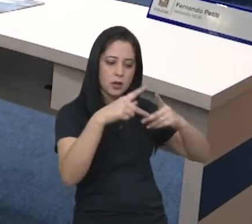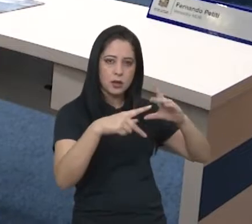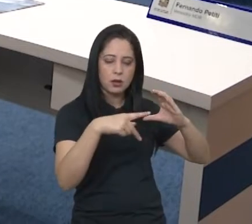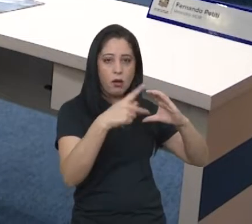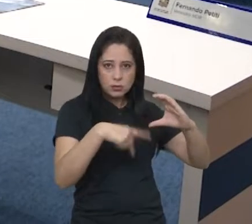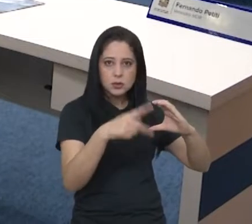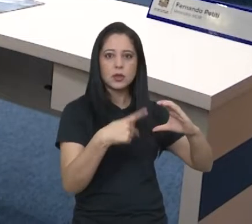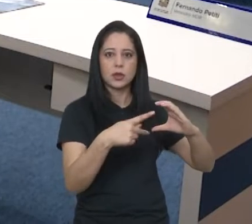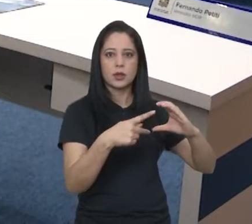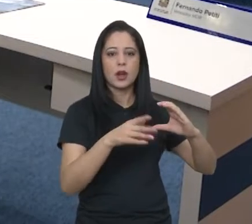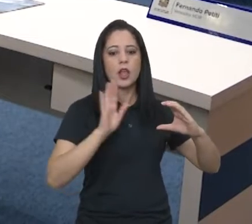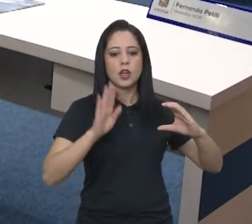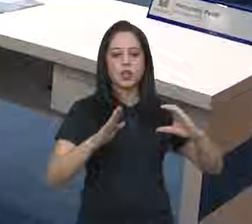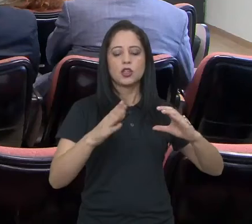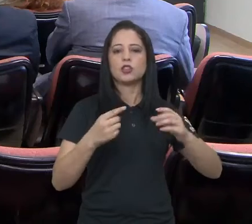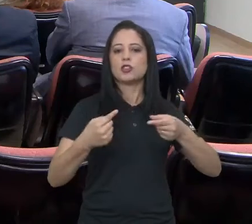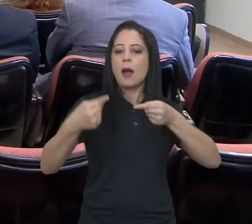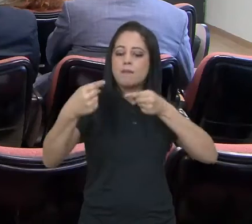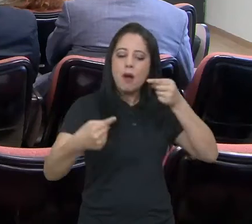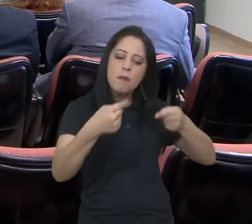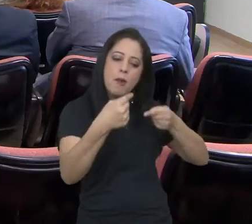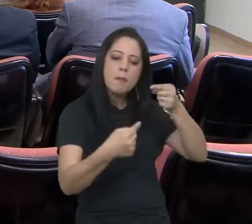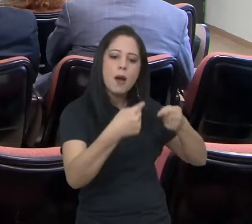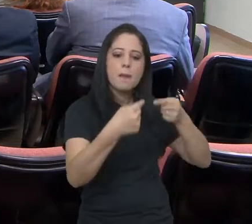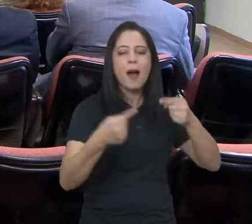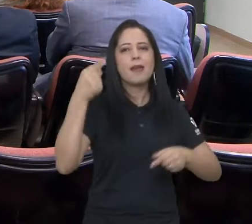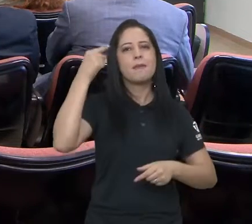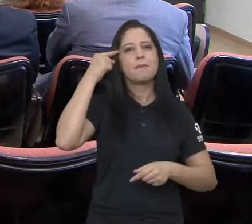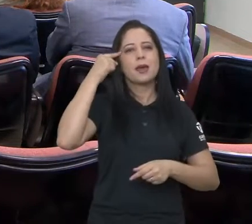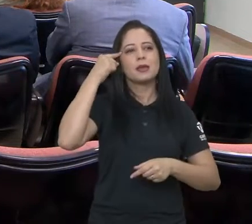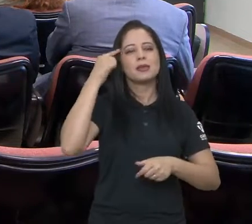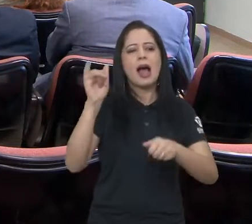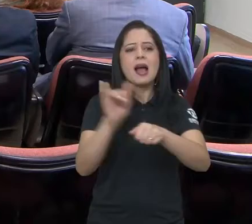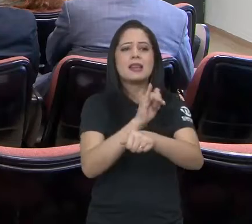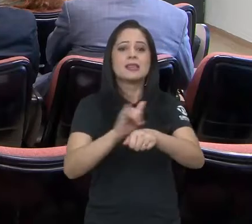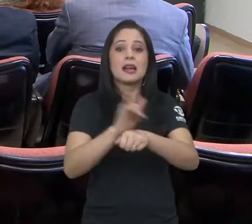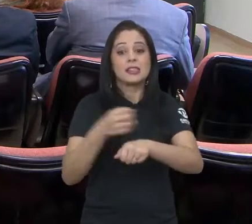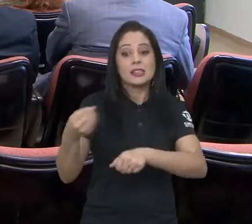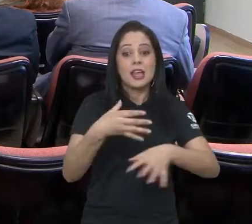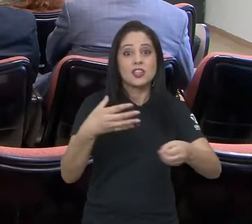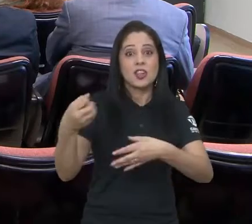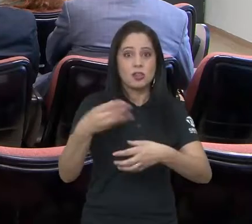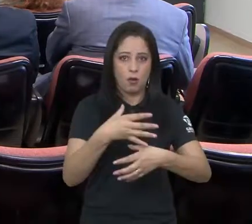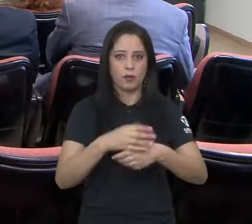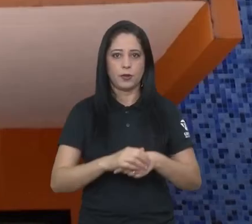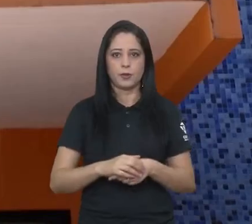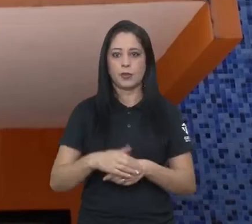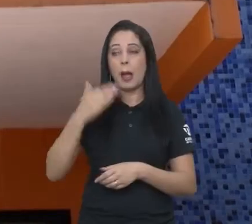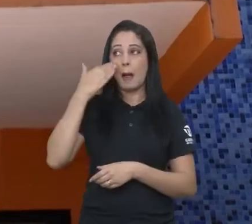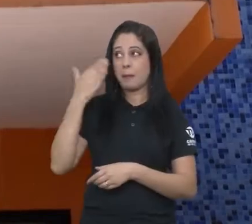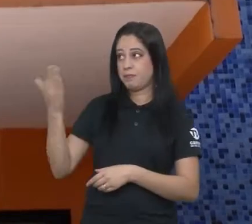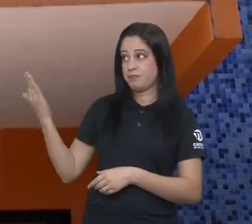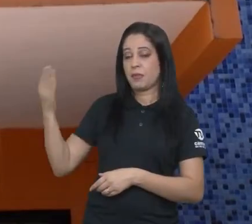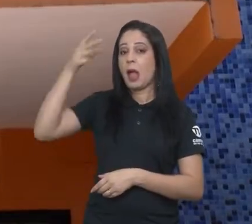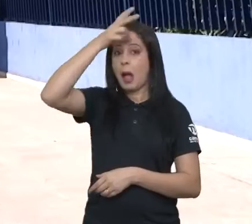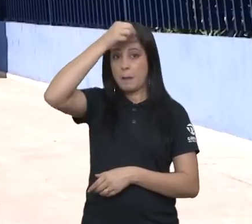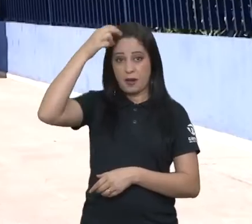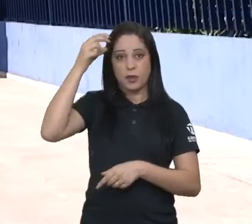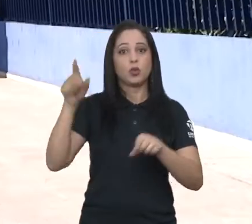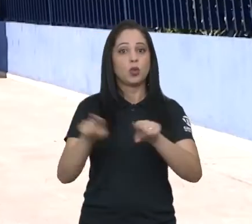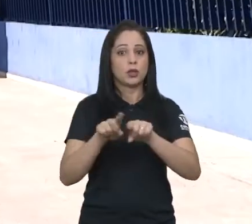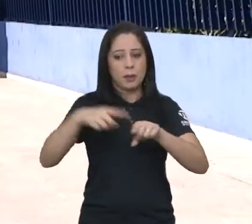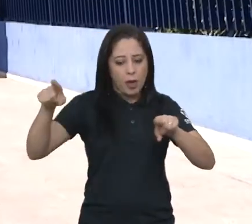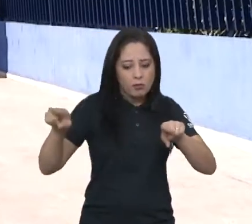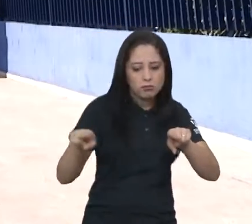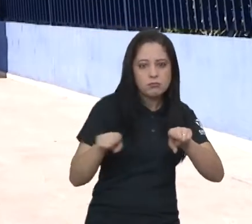Campos já vem se movimentando por meio de debates públicos para pensar em novas alternativas, assim como a Prefeitura, que já